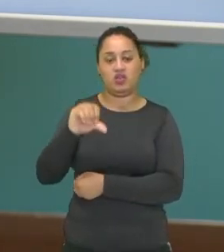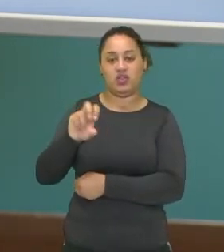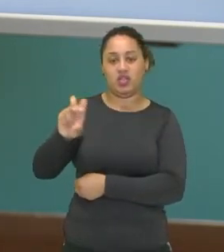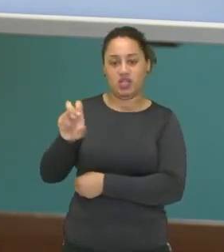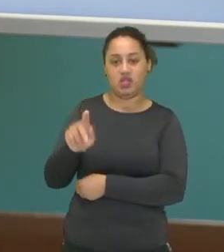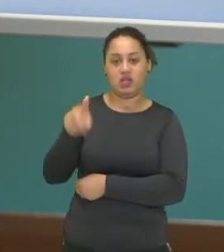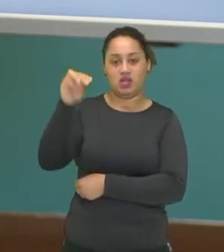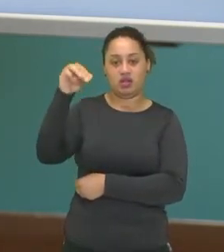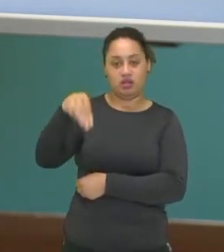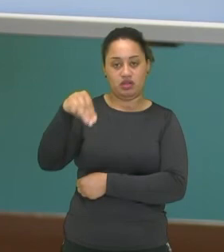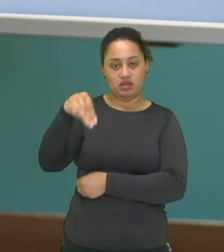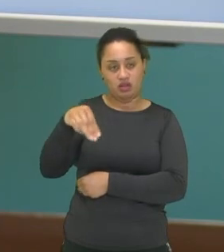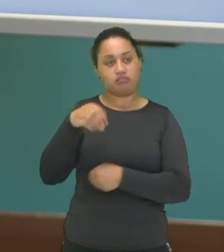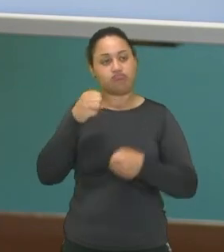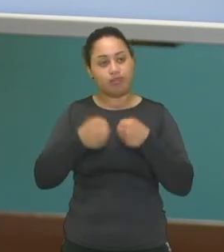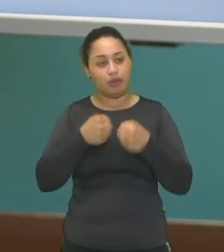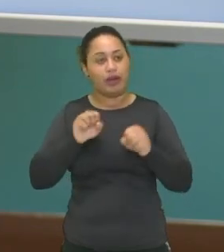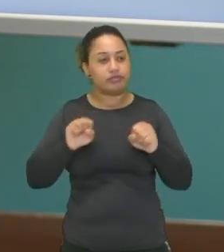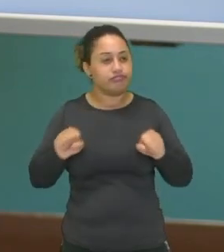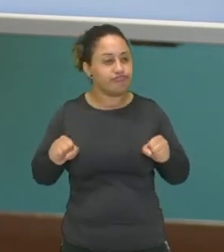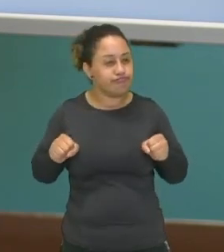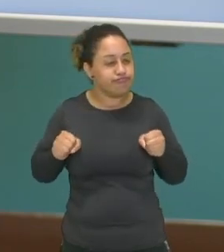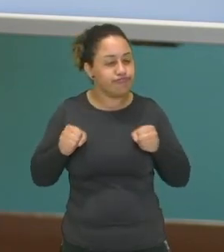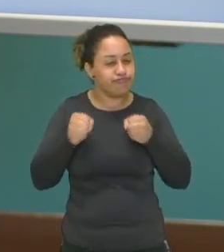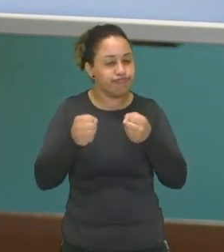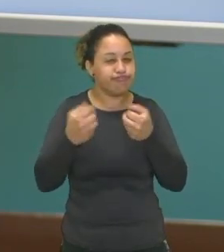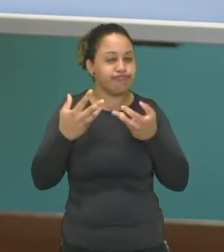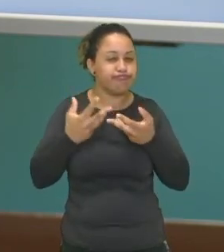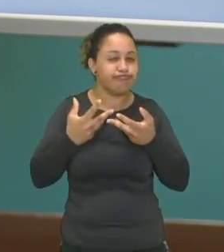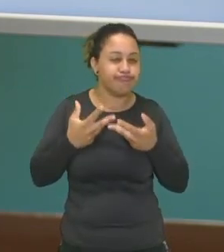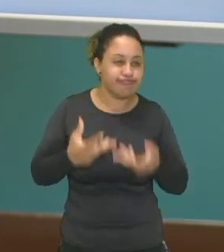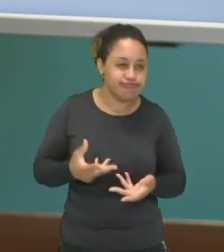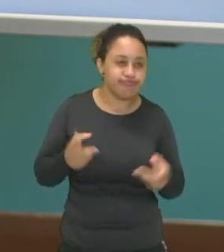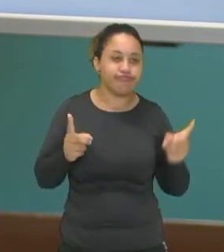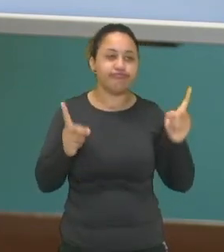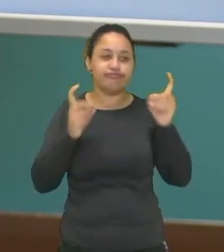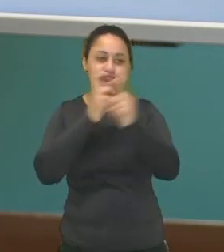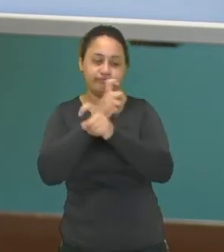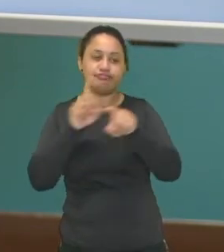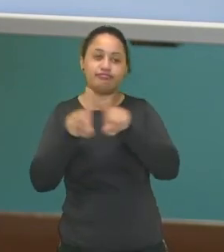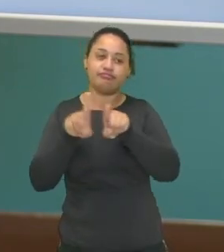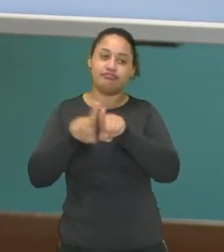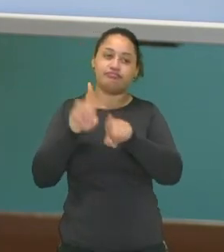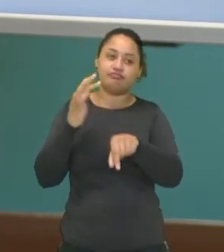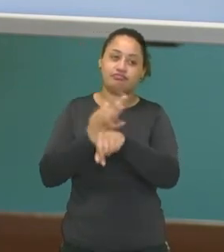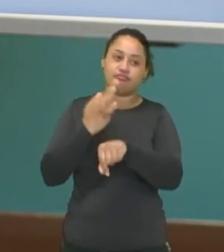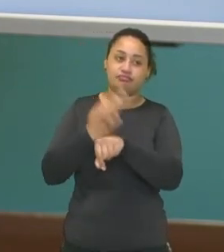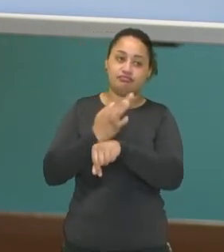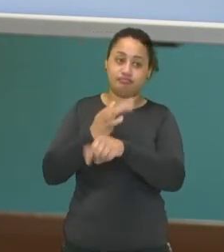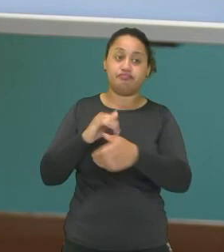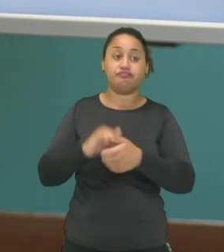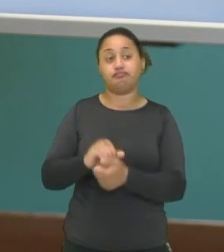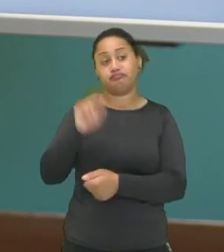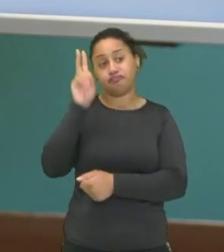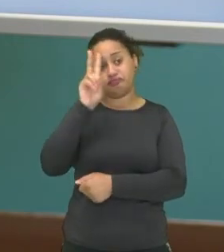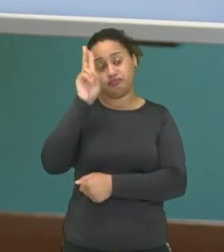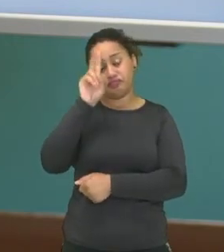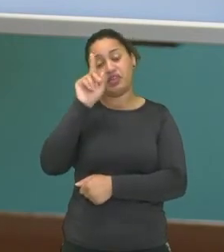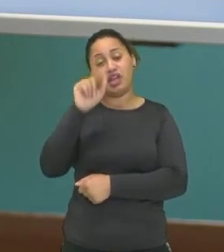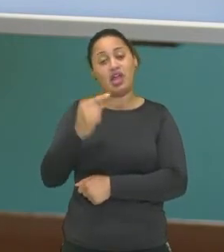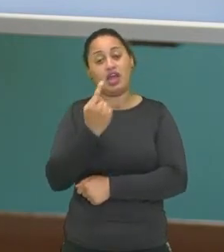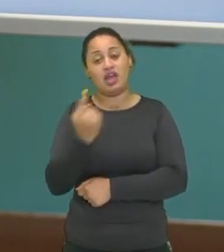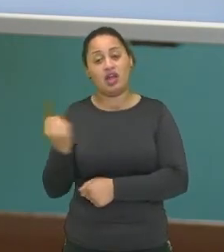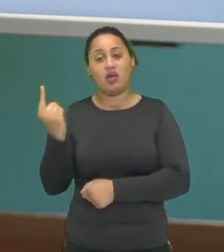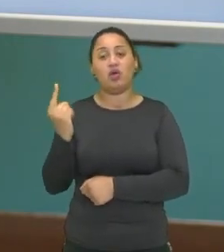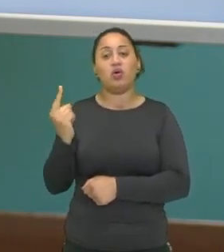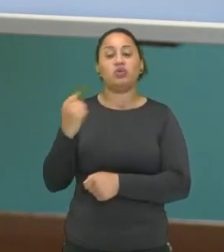42,195 quilômetros de muito esforço, desgaste, dificuldade e resistência. Historicamente, é a última